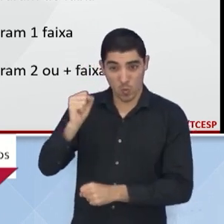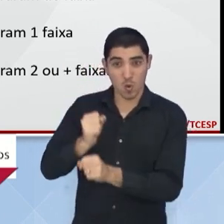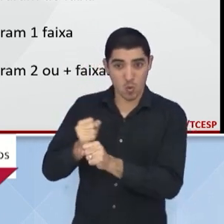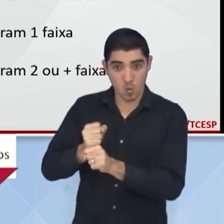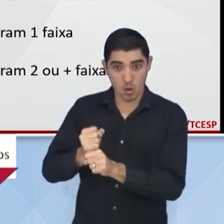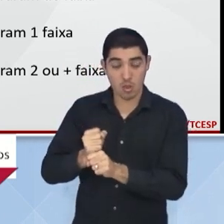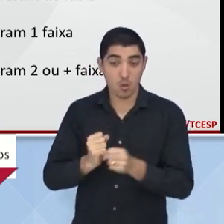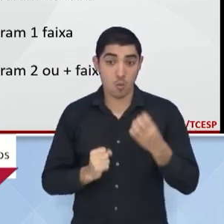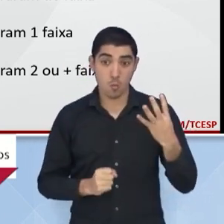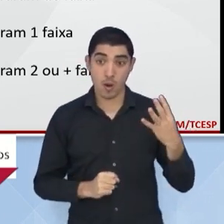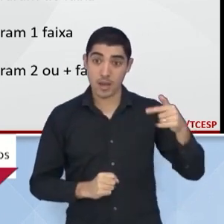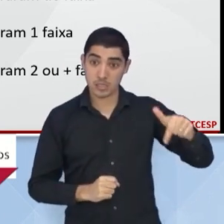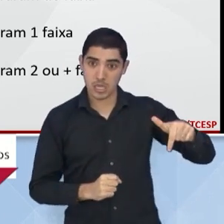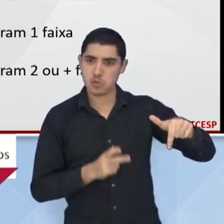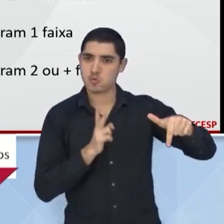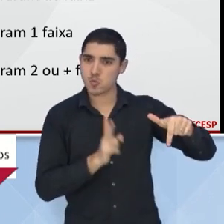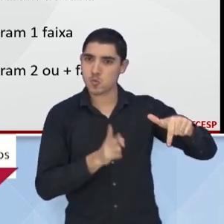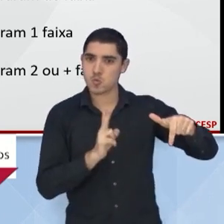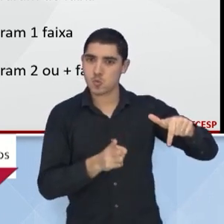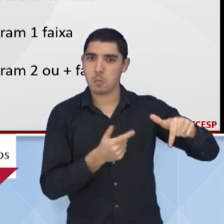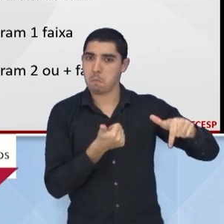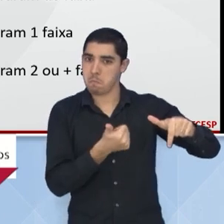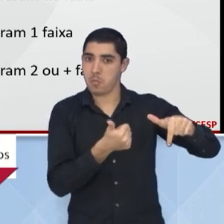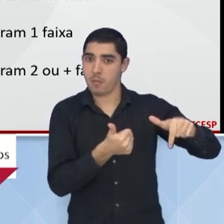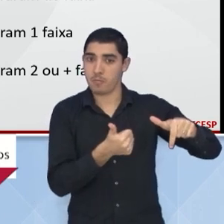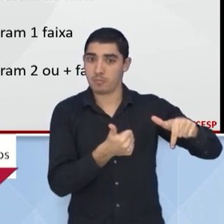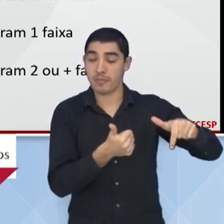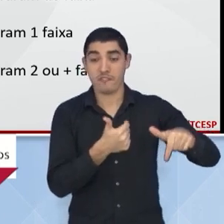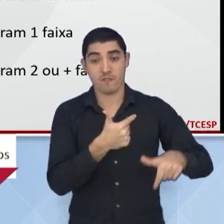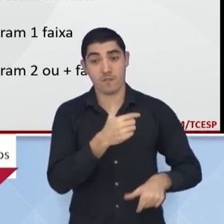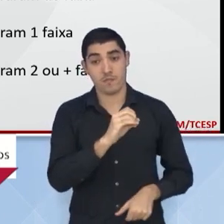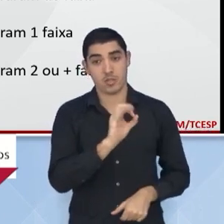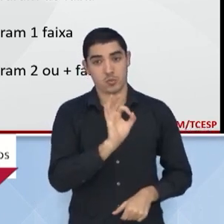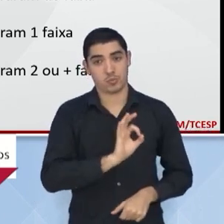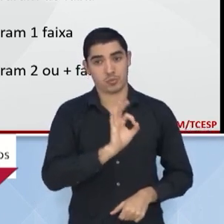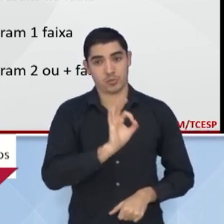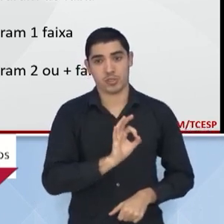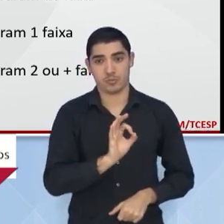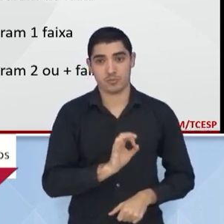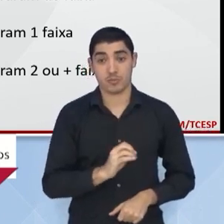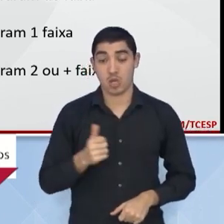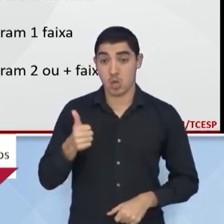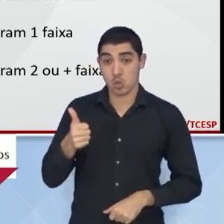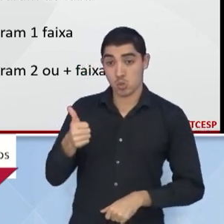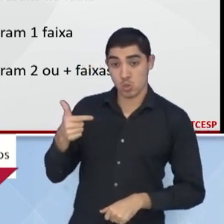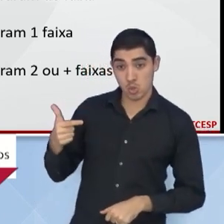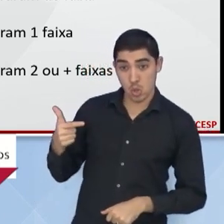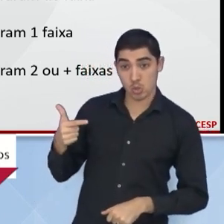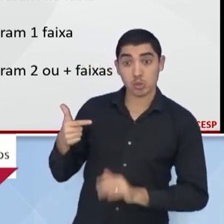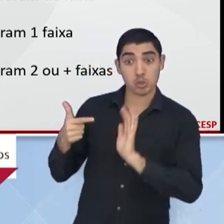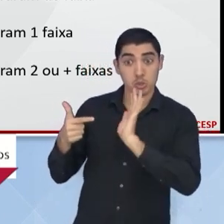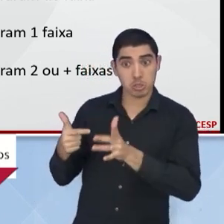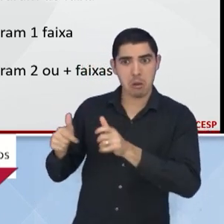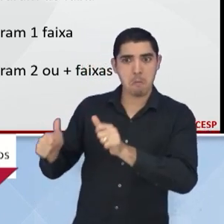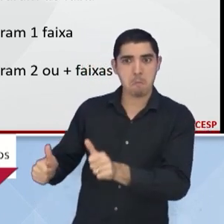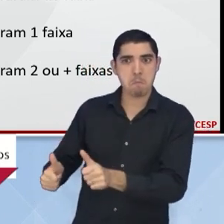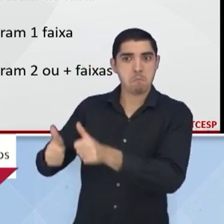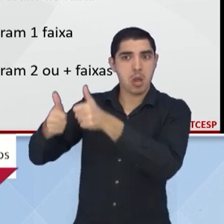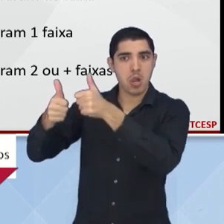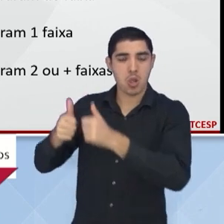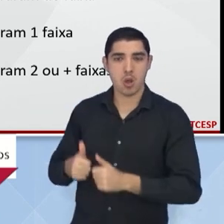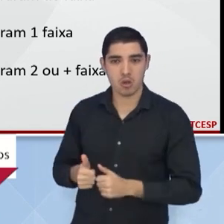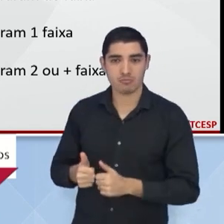permaneceram na mesma faixa só 20% 12 melhoraram de faixa